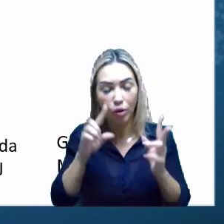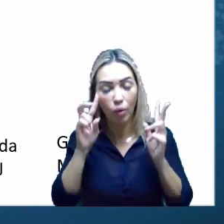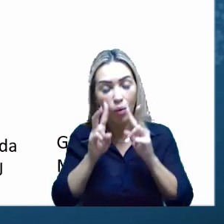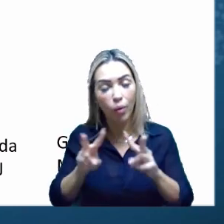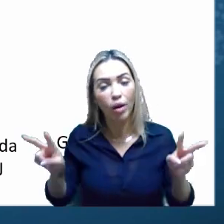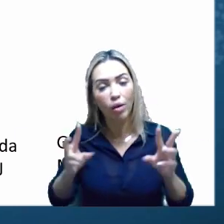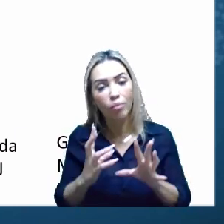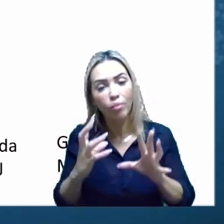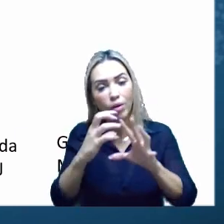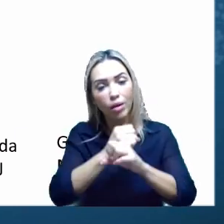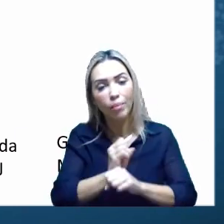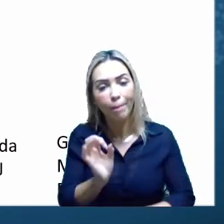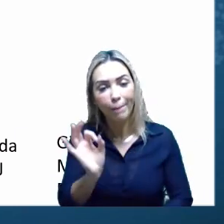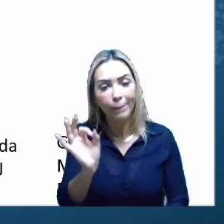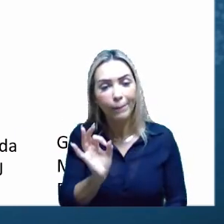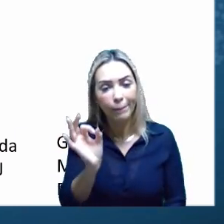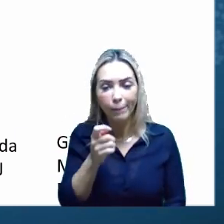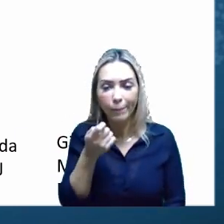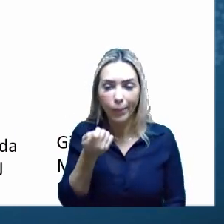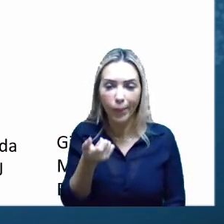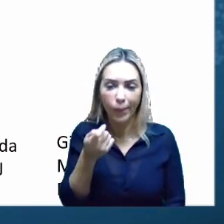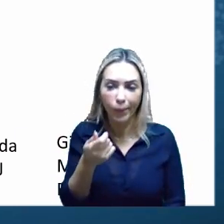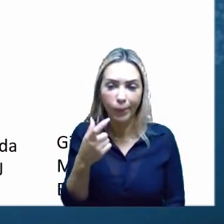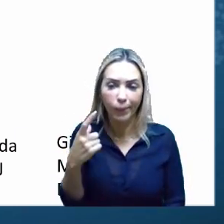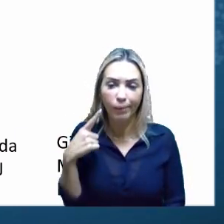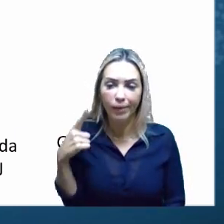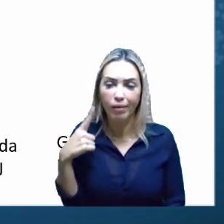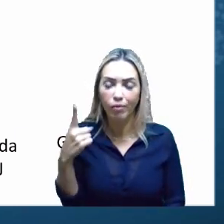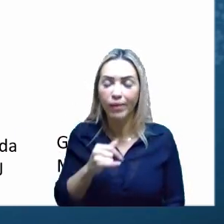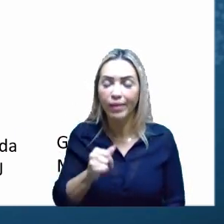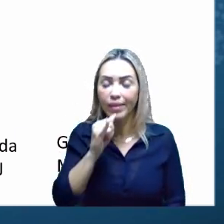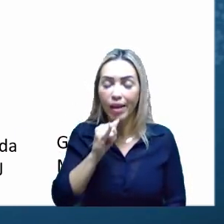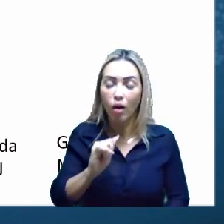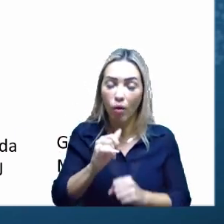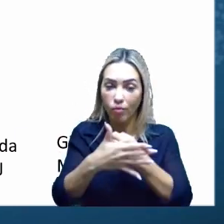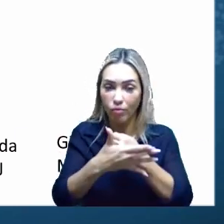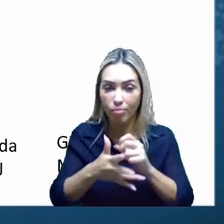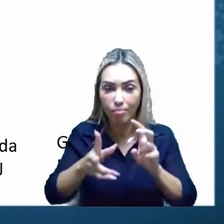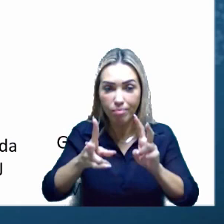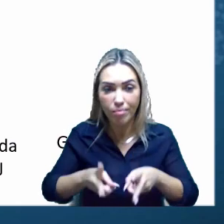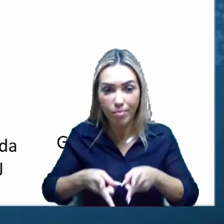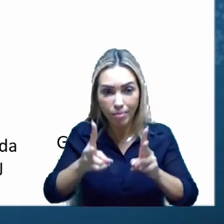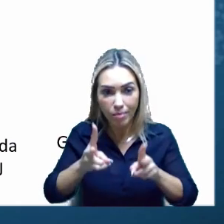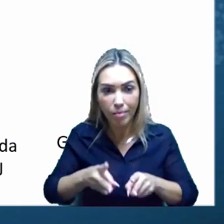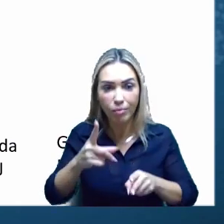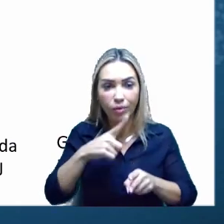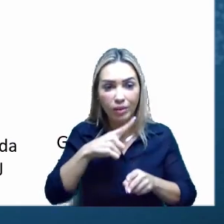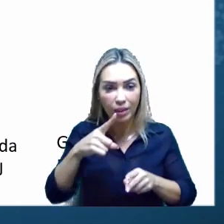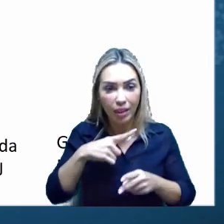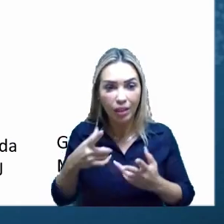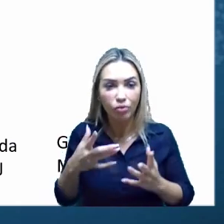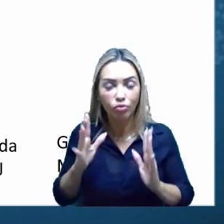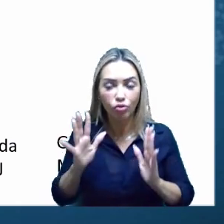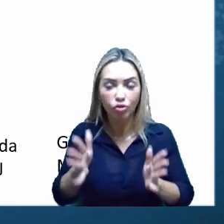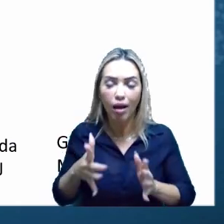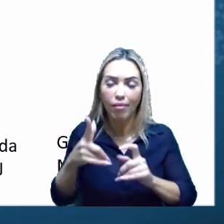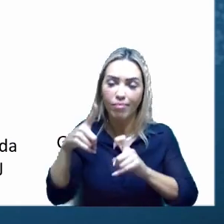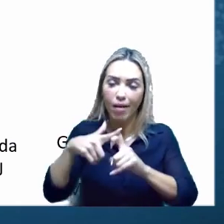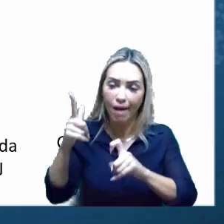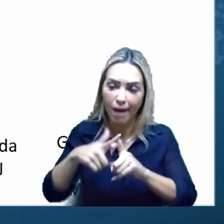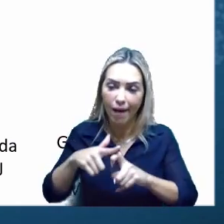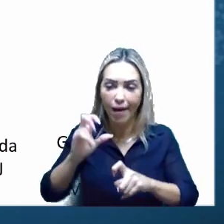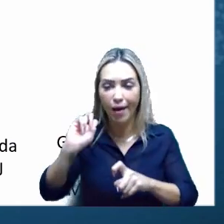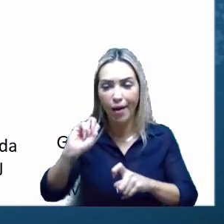fração pequena que passaram por um teste de Covid, mesmo eles passarem por postos médicos